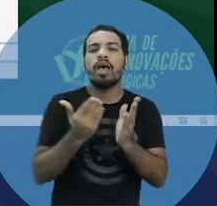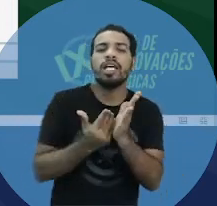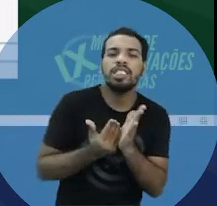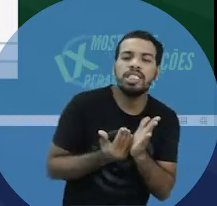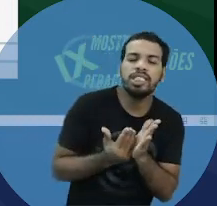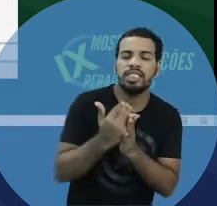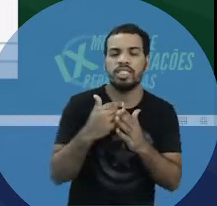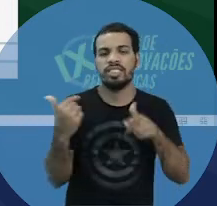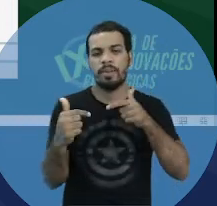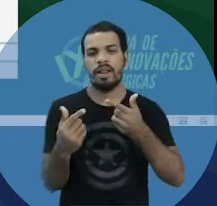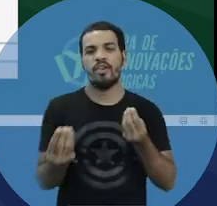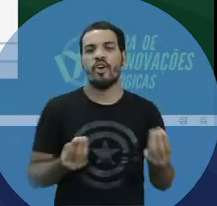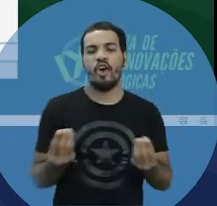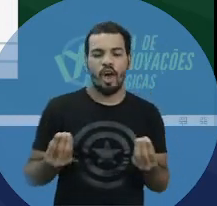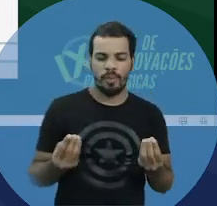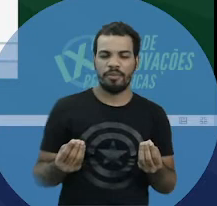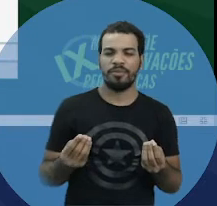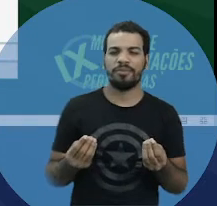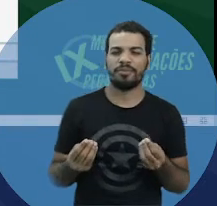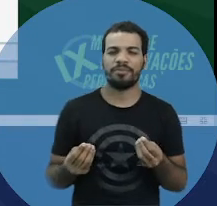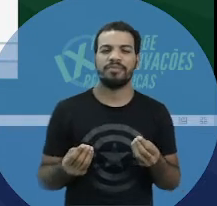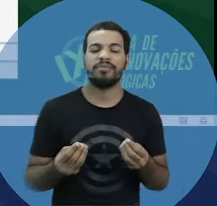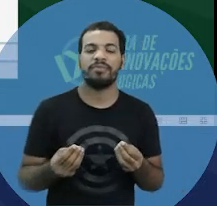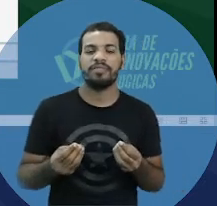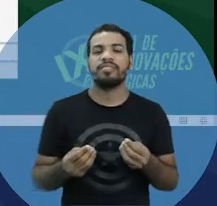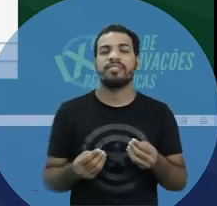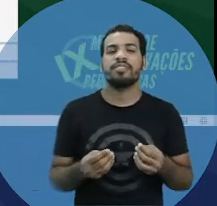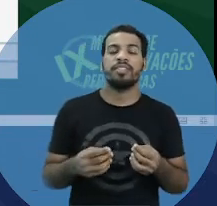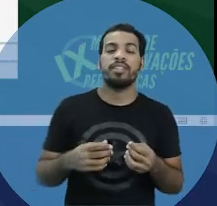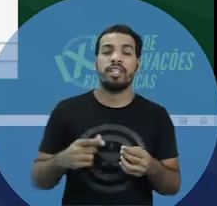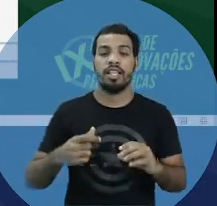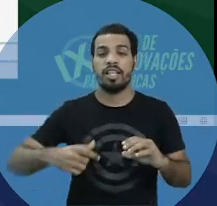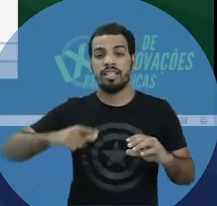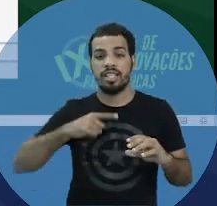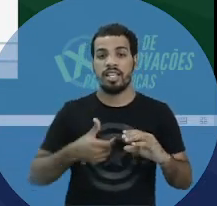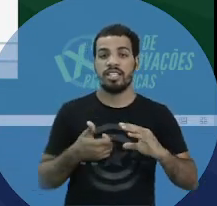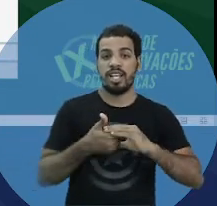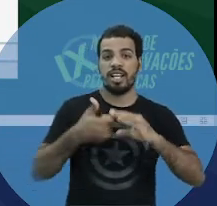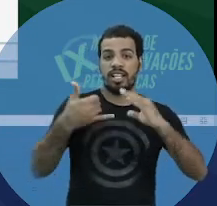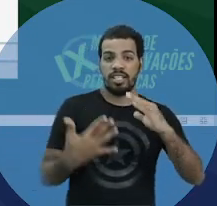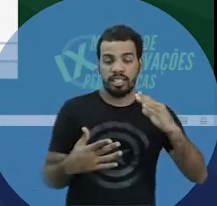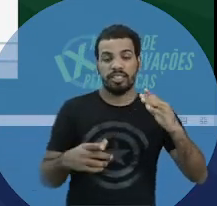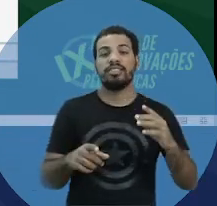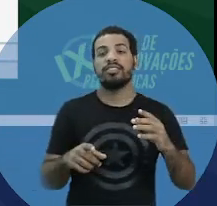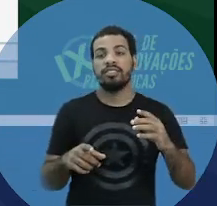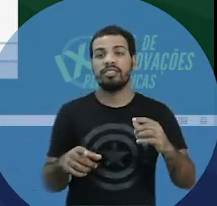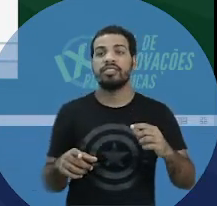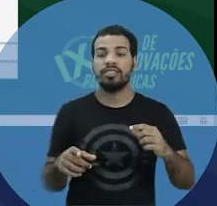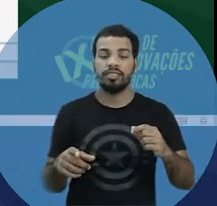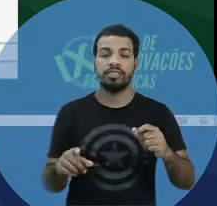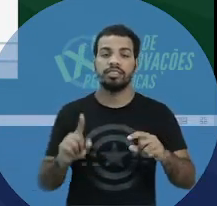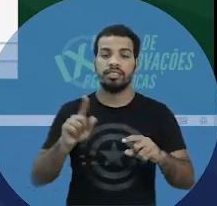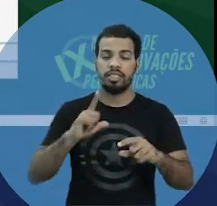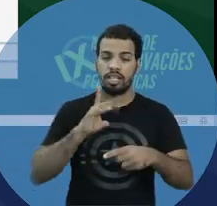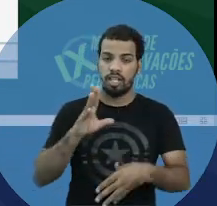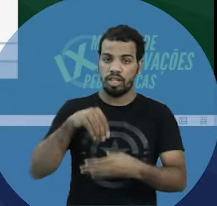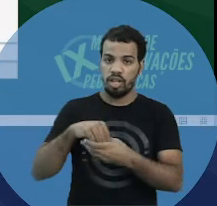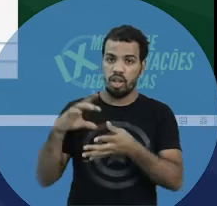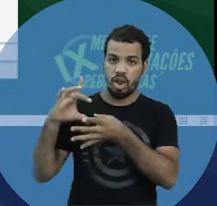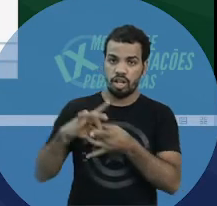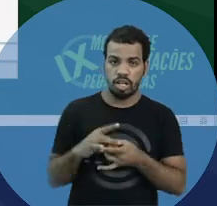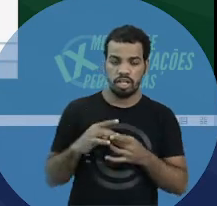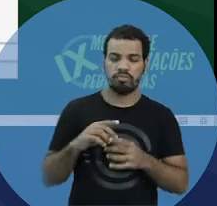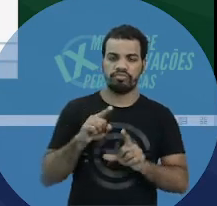e a dominância e recessividade das características genéticas, e que eu posso unir plenamente dentro do contexto da estatística,